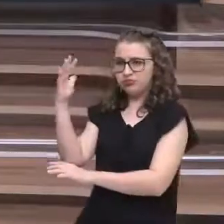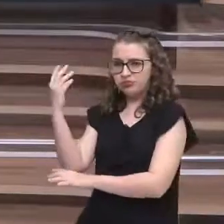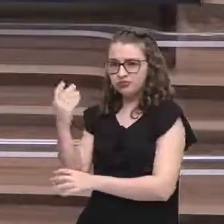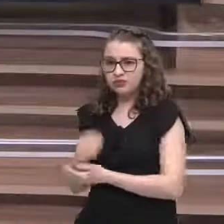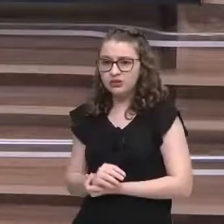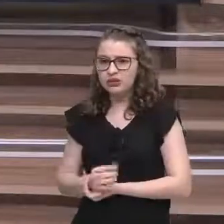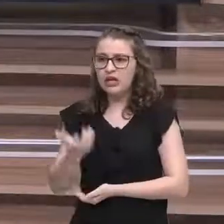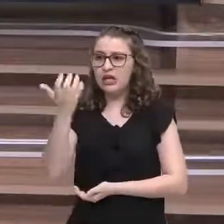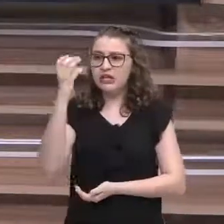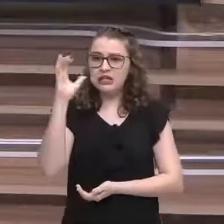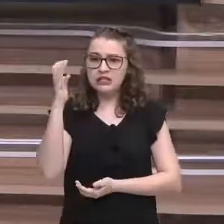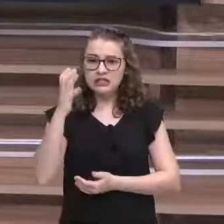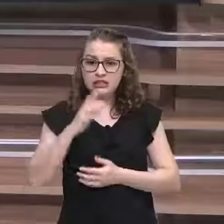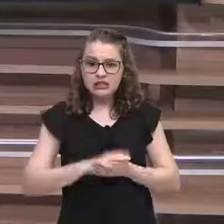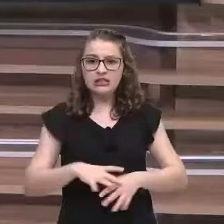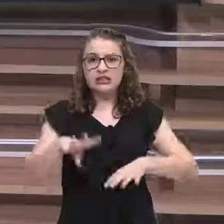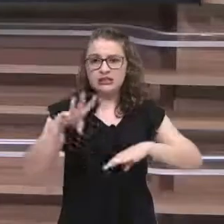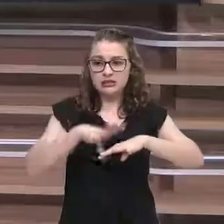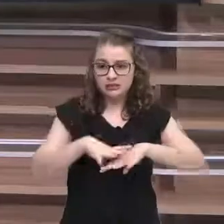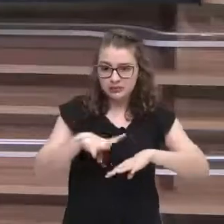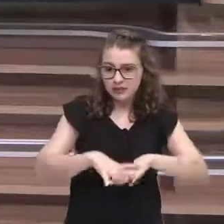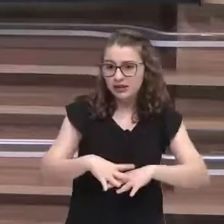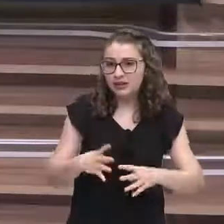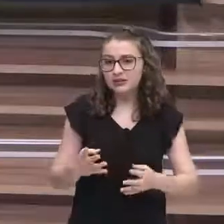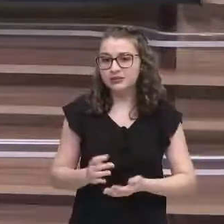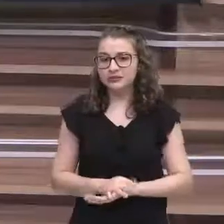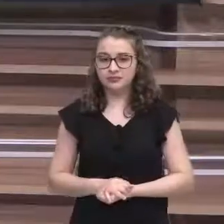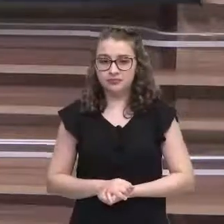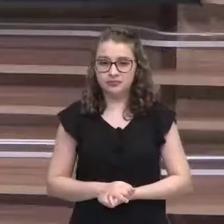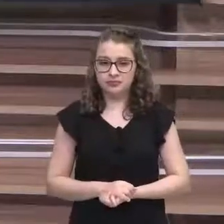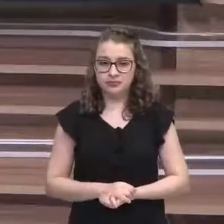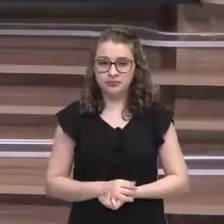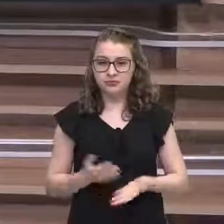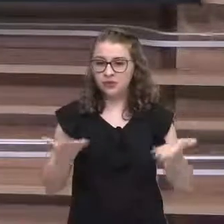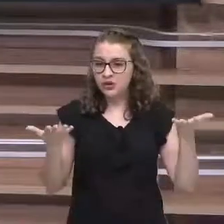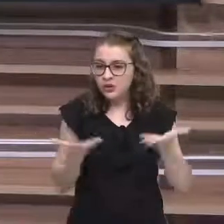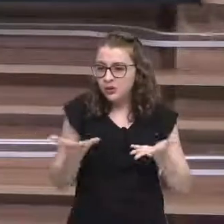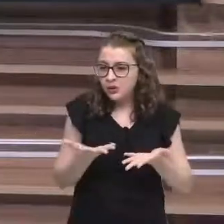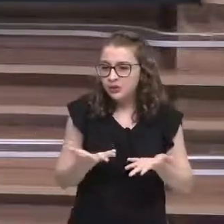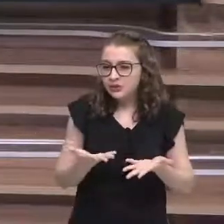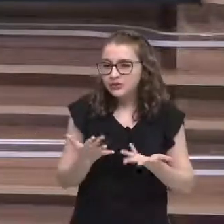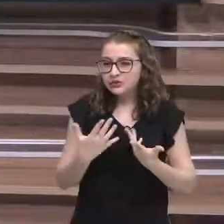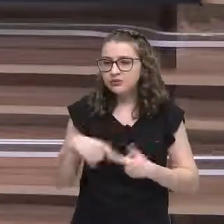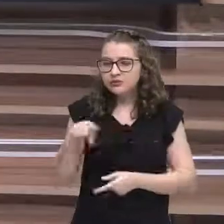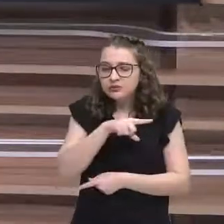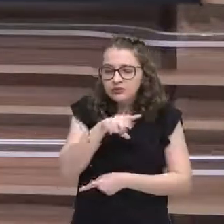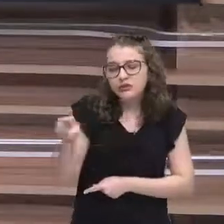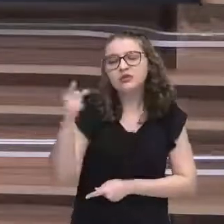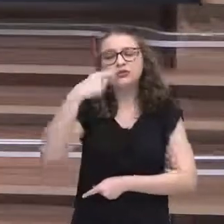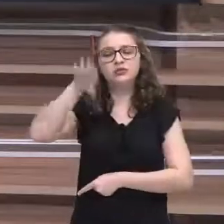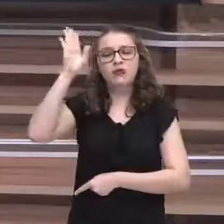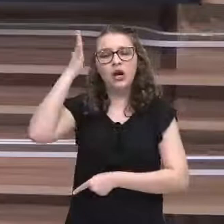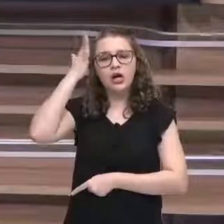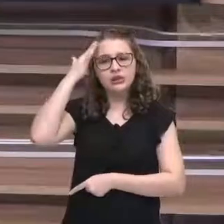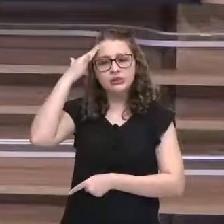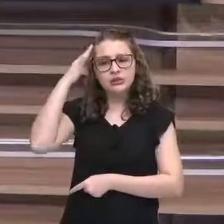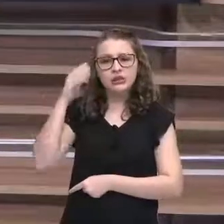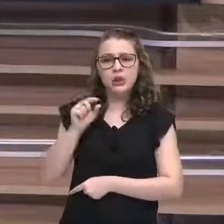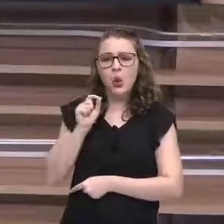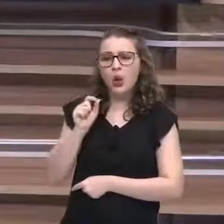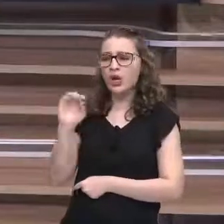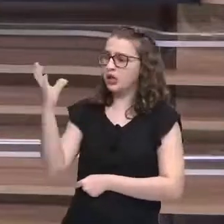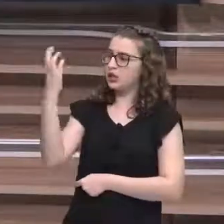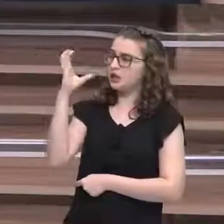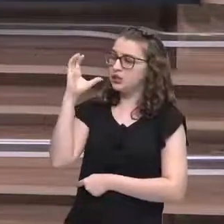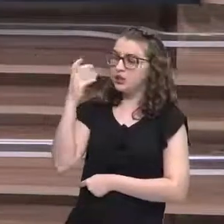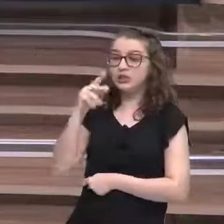ciências exatas. O que que é isso, né? Hoje vocês vão compreender o que que é ciências humanas,